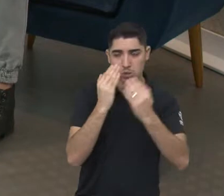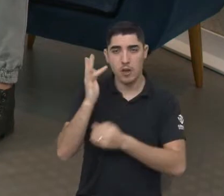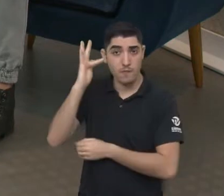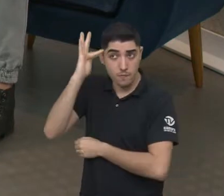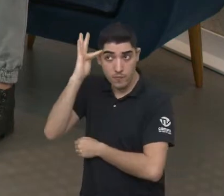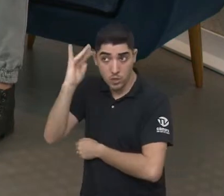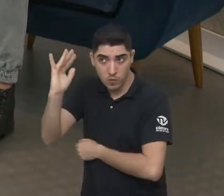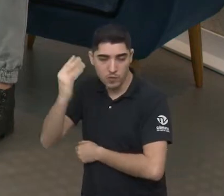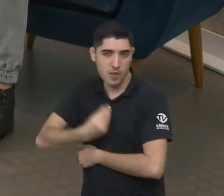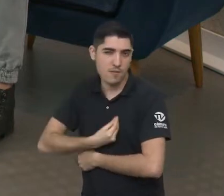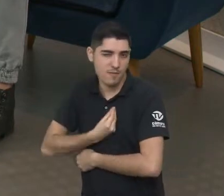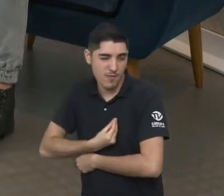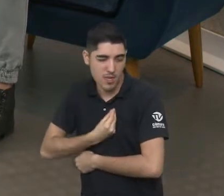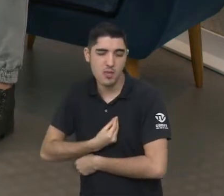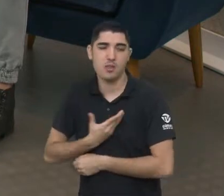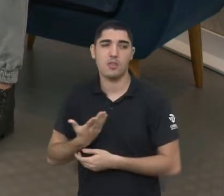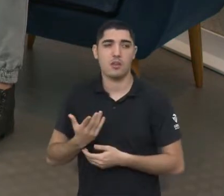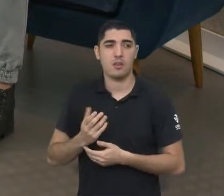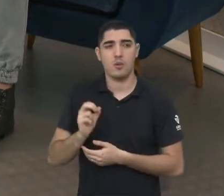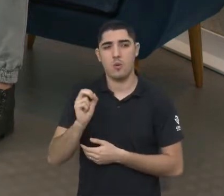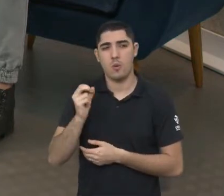e a filosofia de vida ou